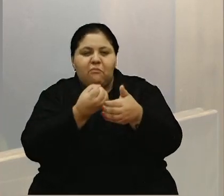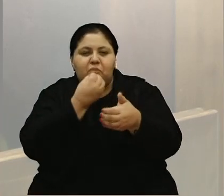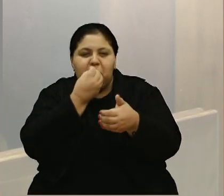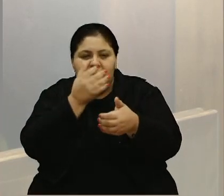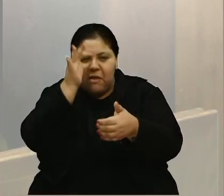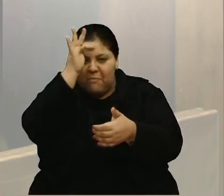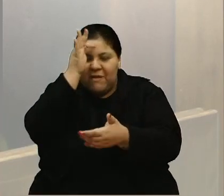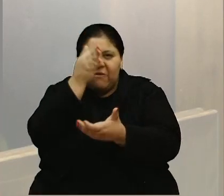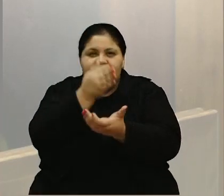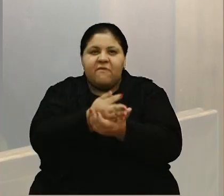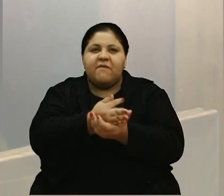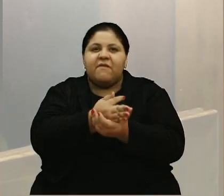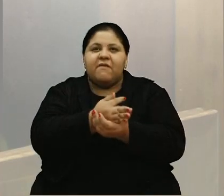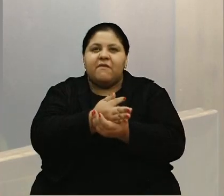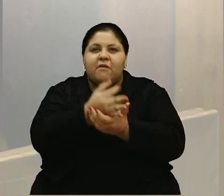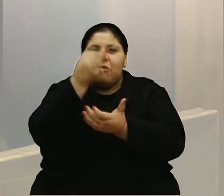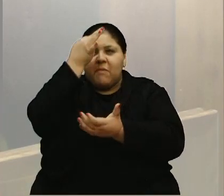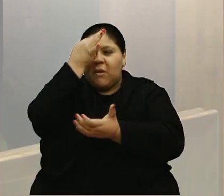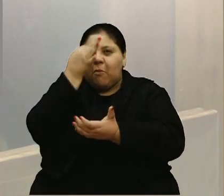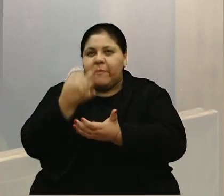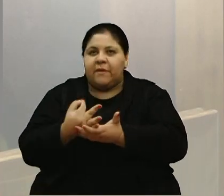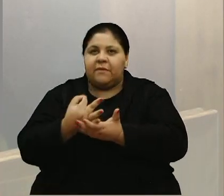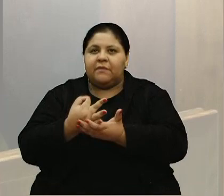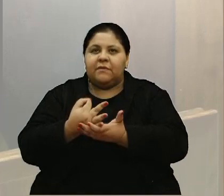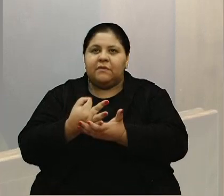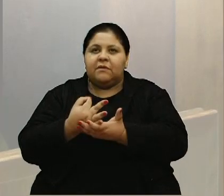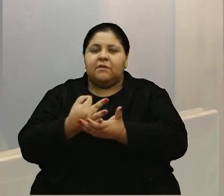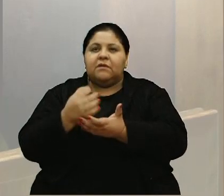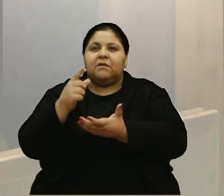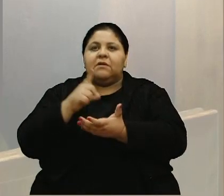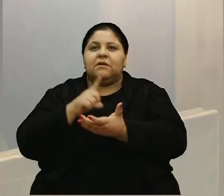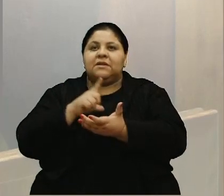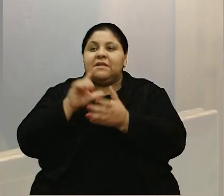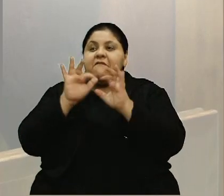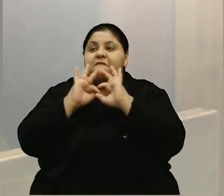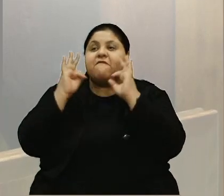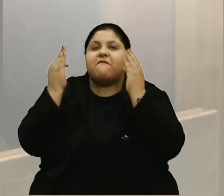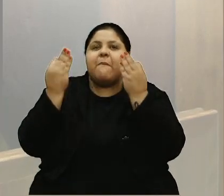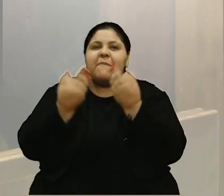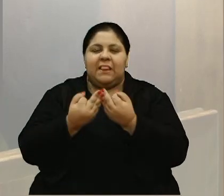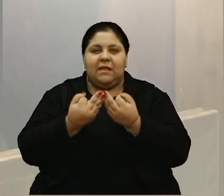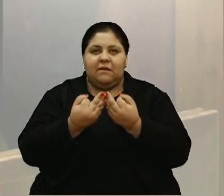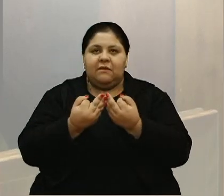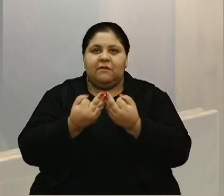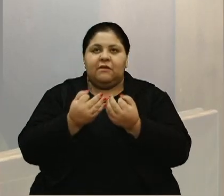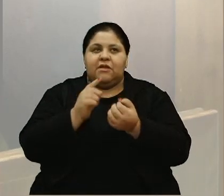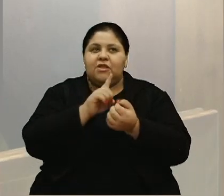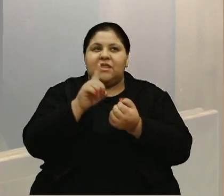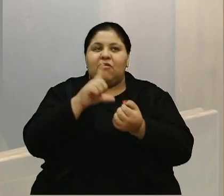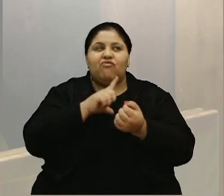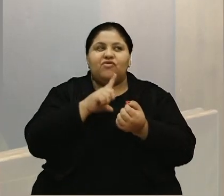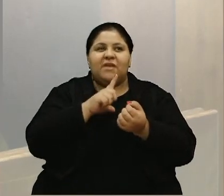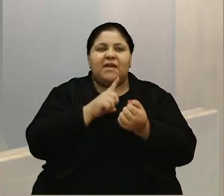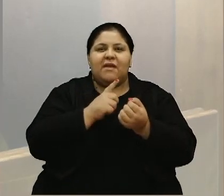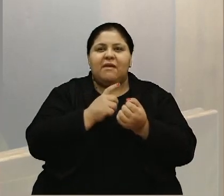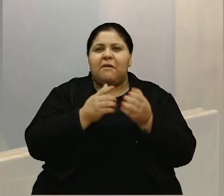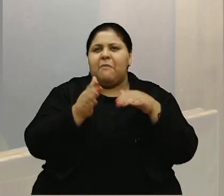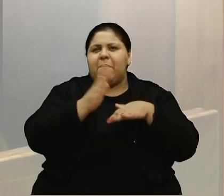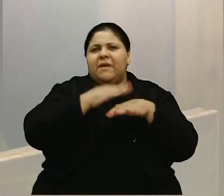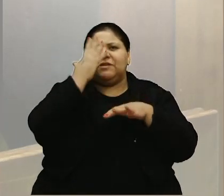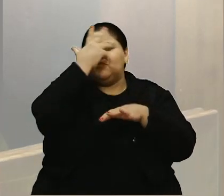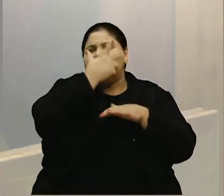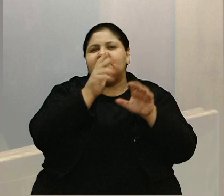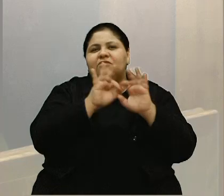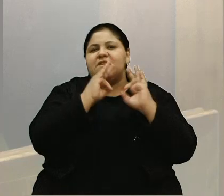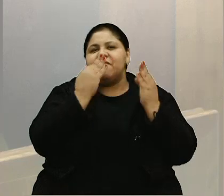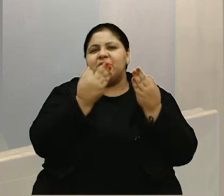fé, para a compreensão, para ser família, né? Não existe coisa mais bonita que